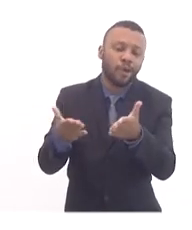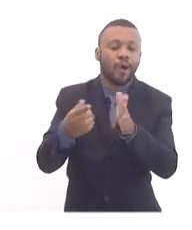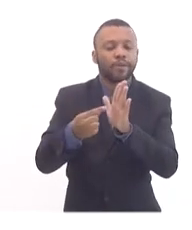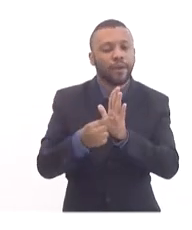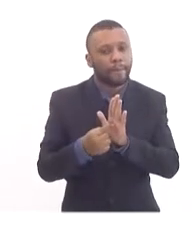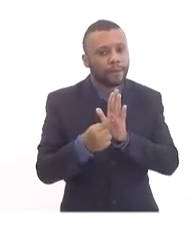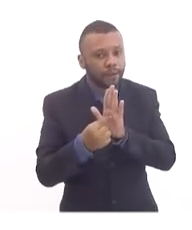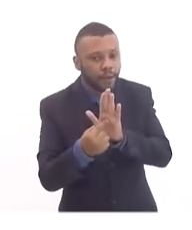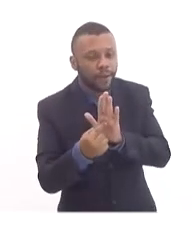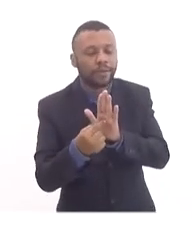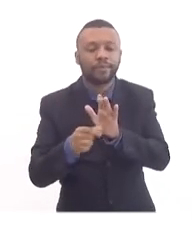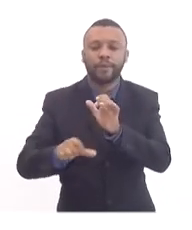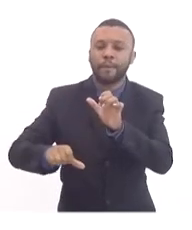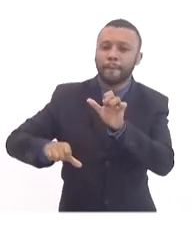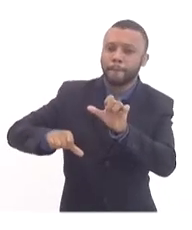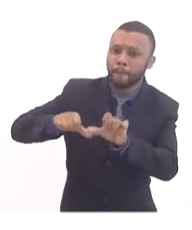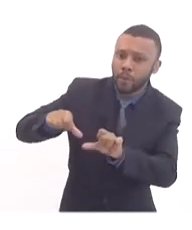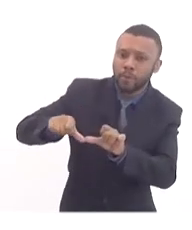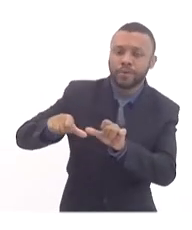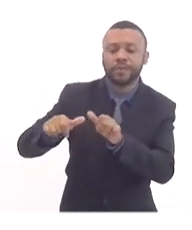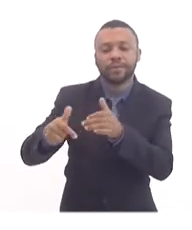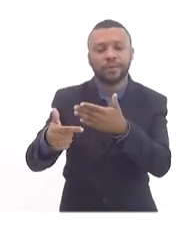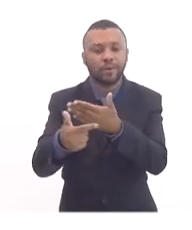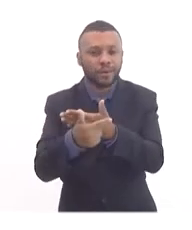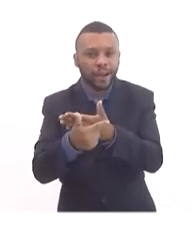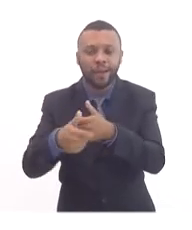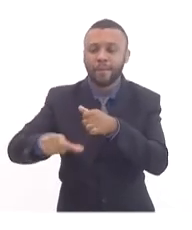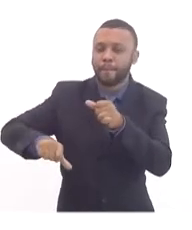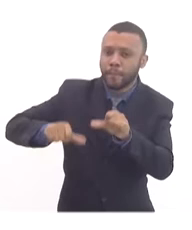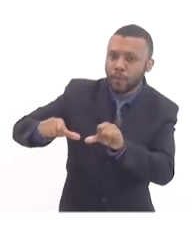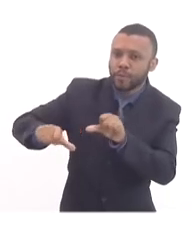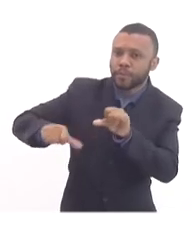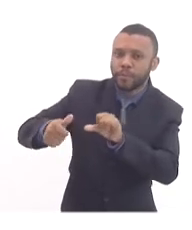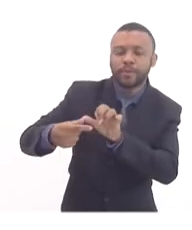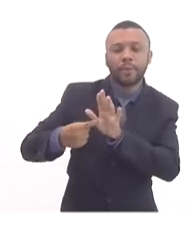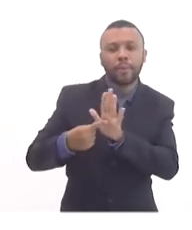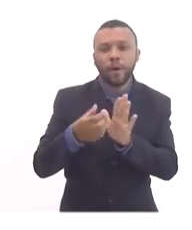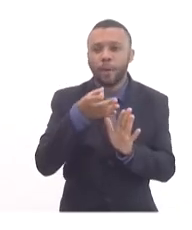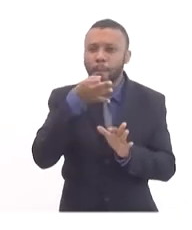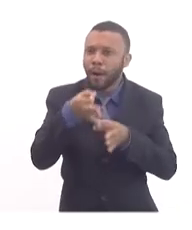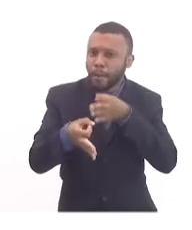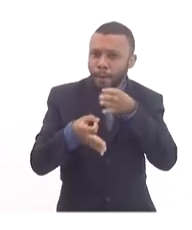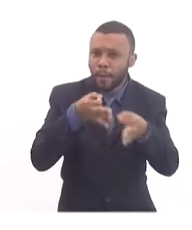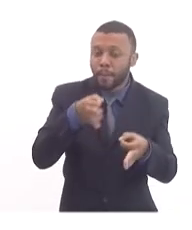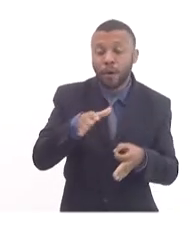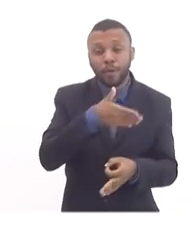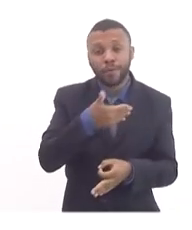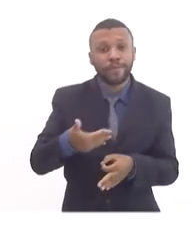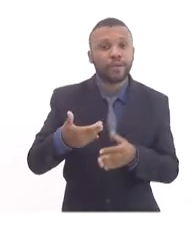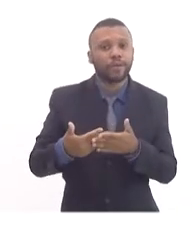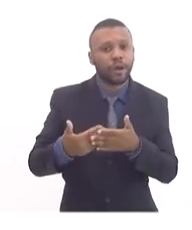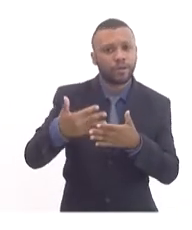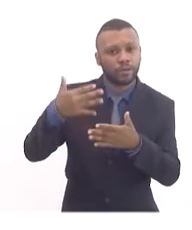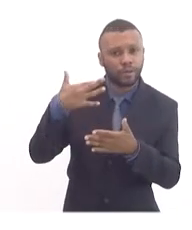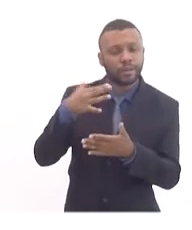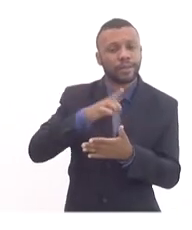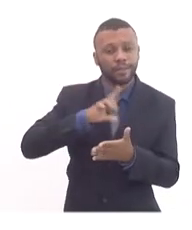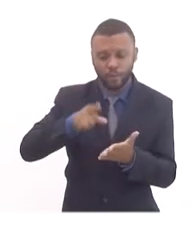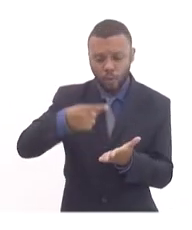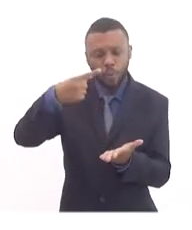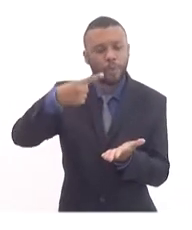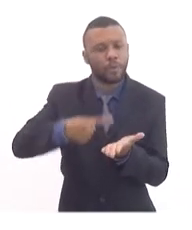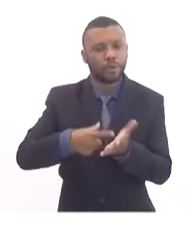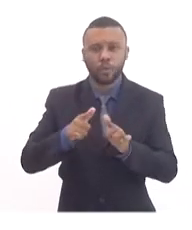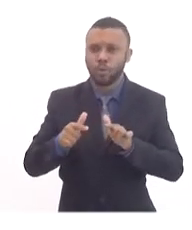postulando o cargo é apresentou várias críticas ao governo anterior e se comprometeu a